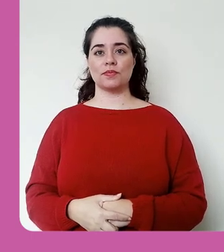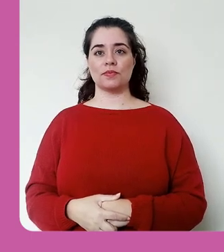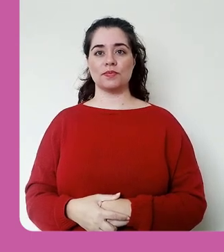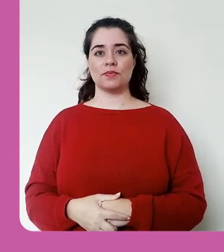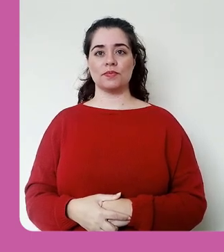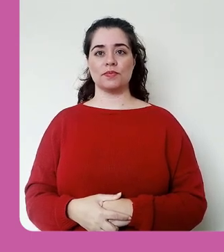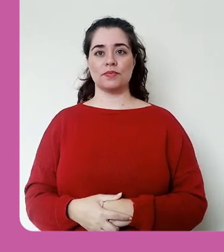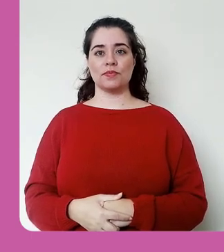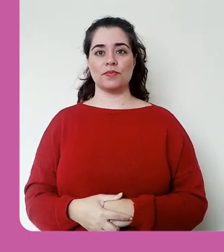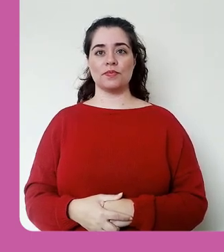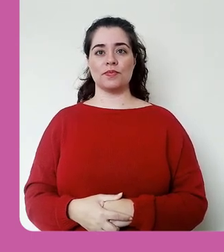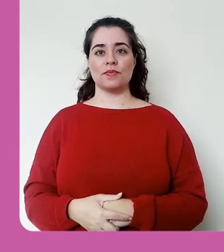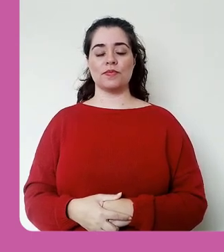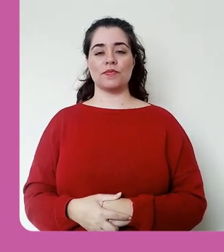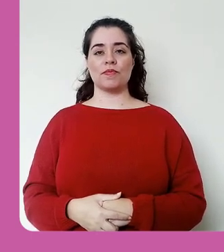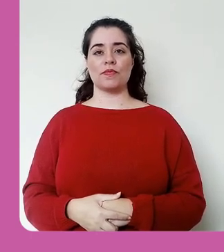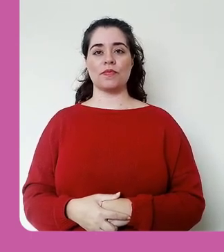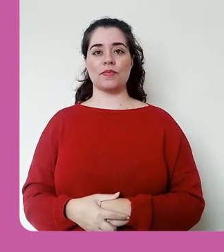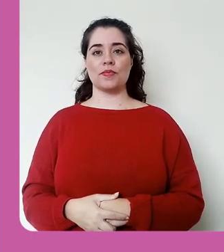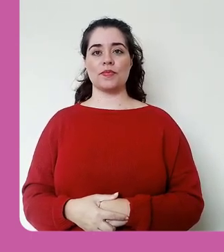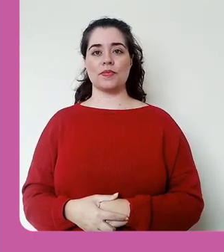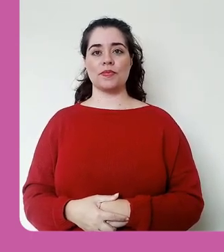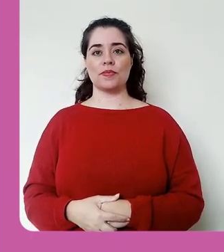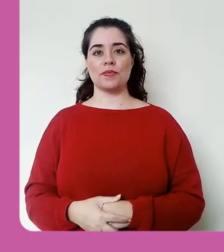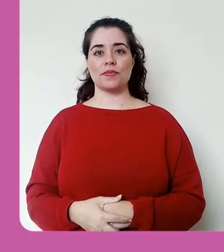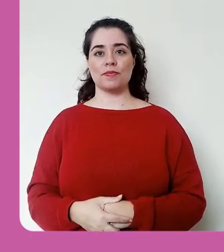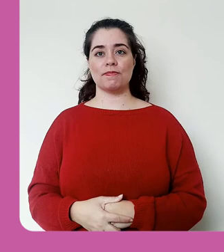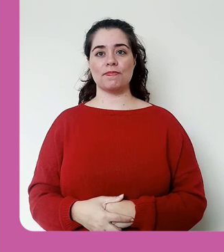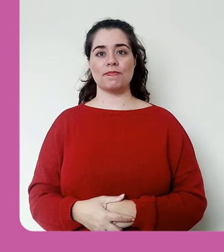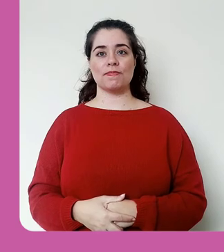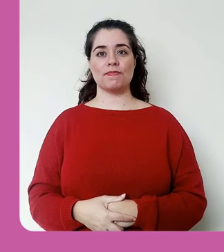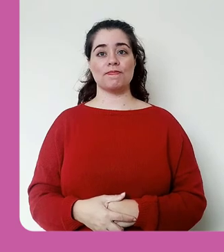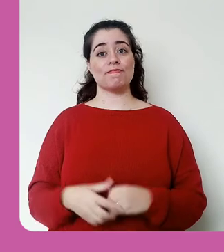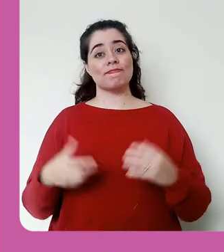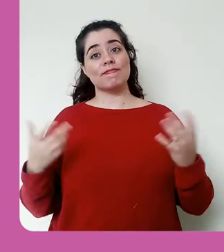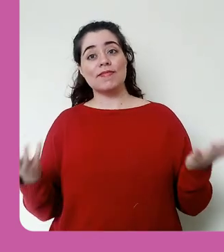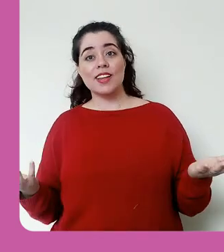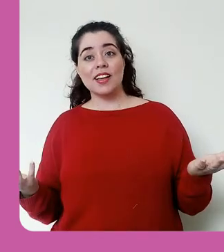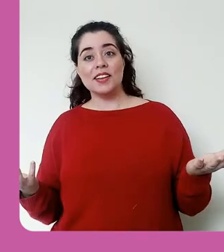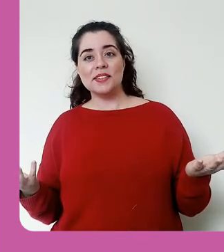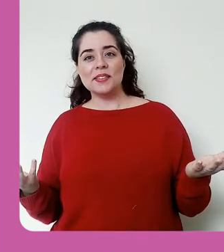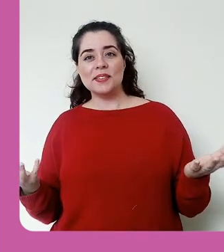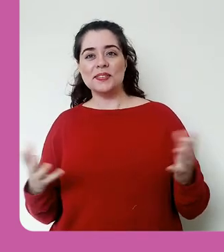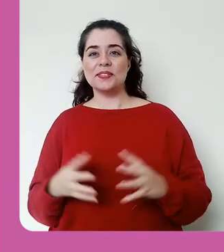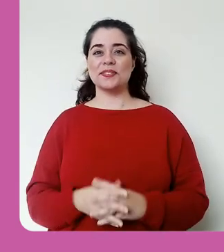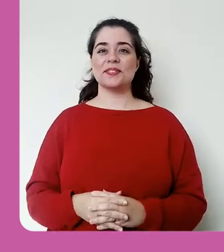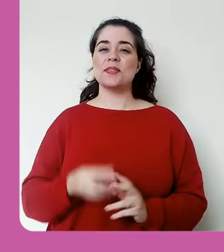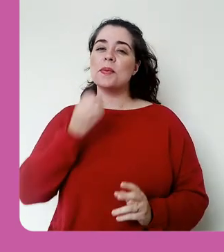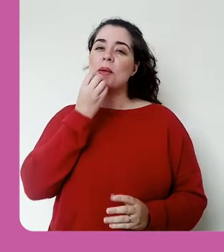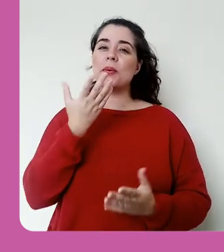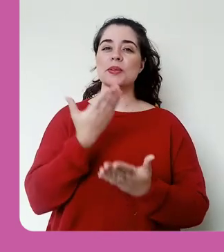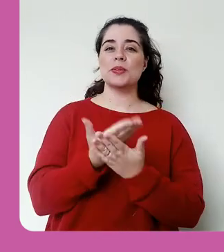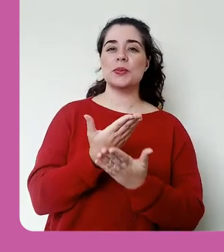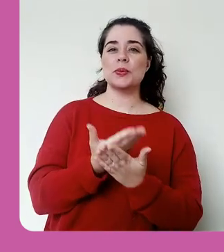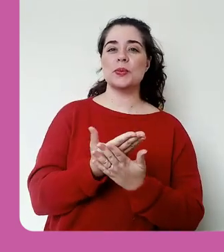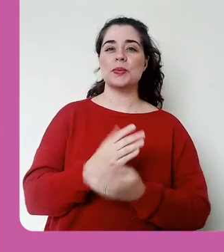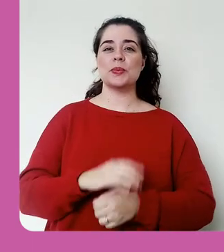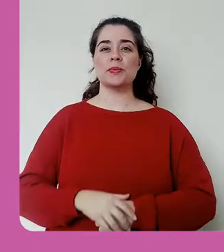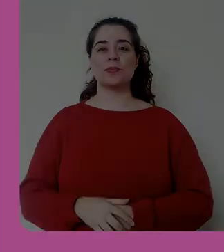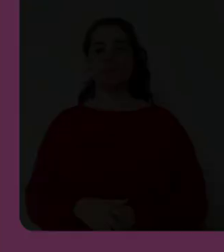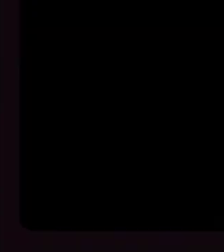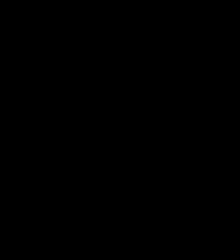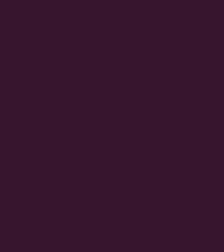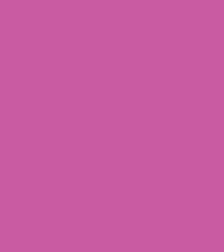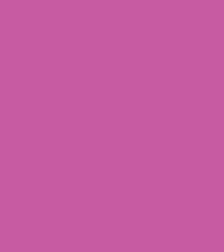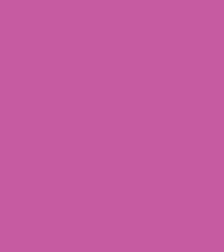na sua sala da sua disciplina associada. Bom, é isso, pessoal. Bons estudos!